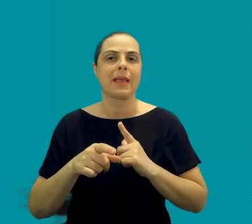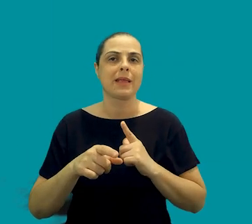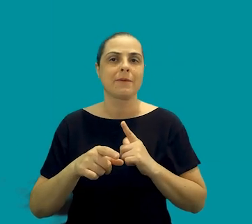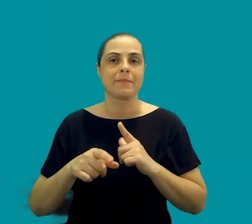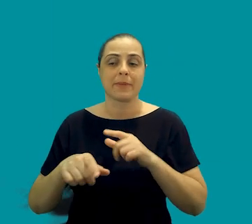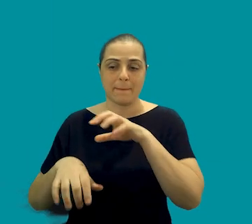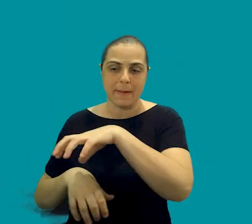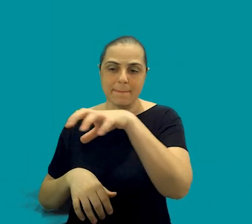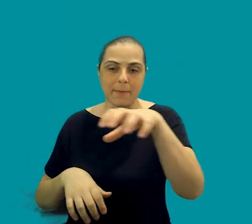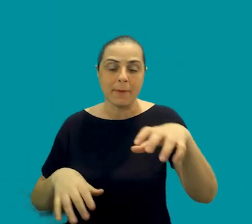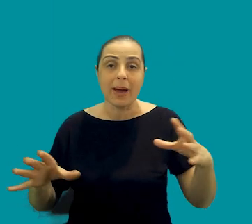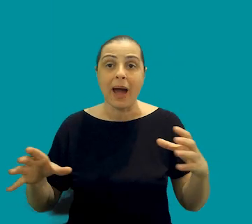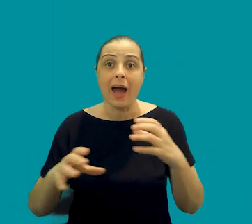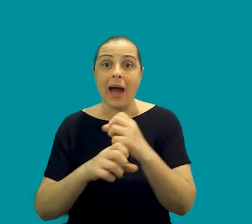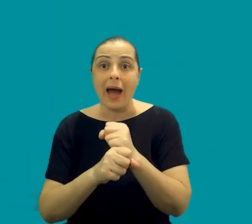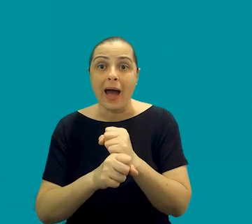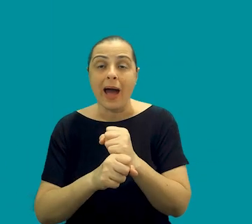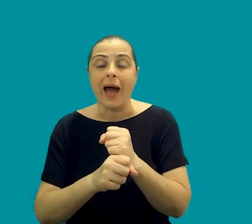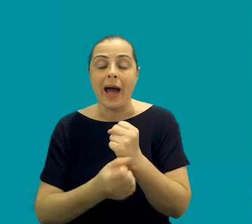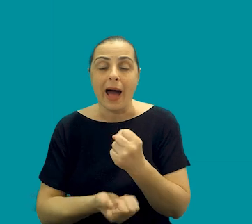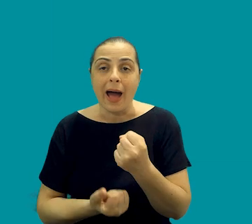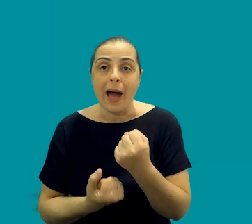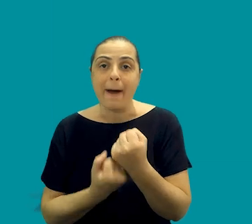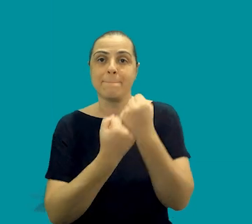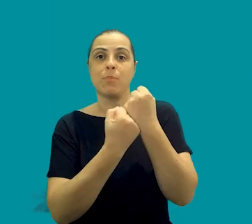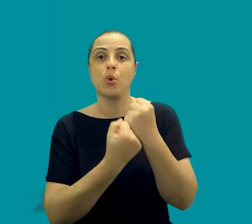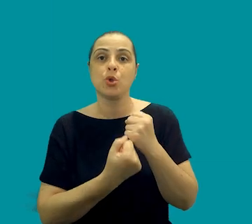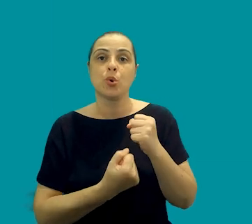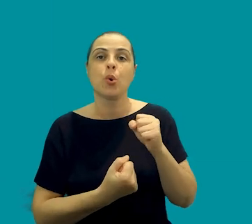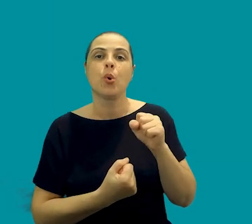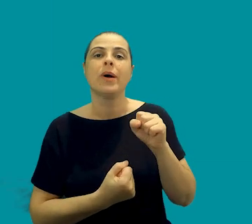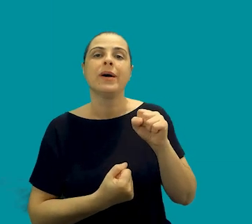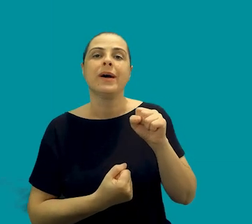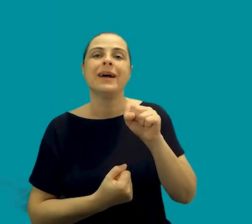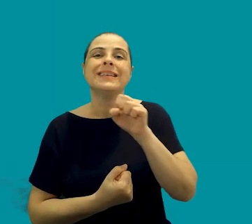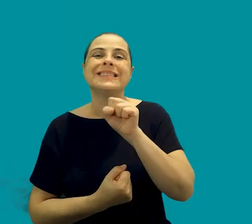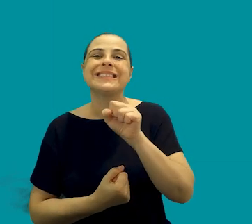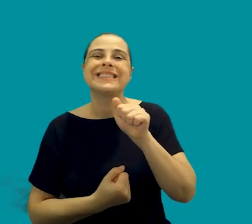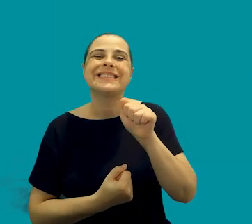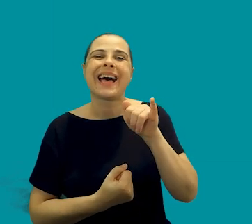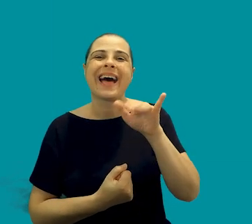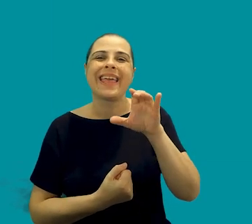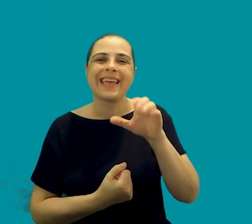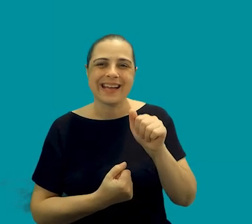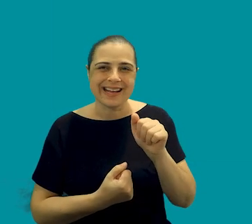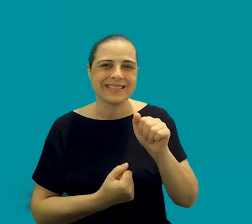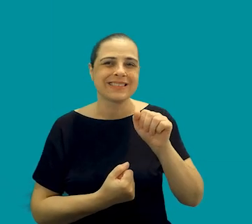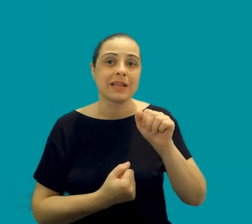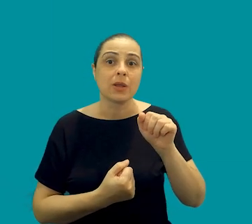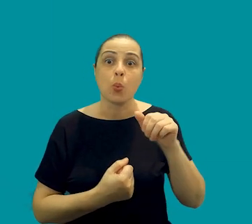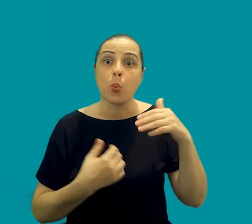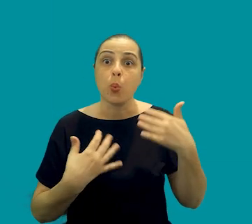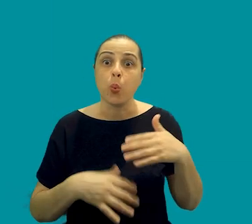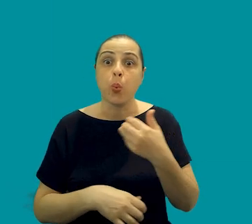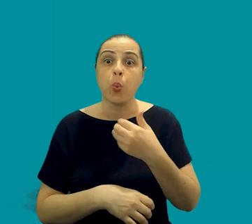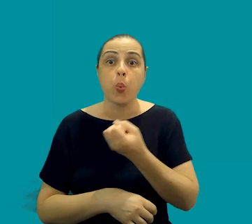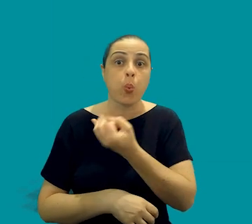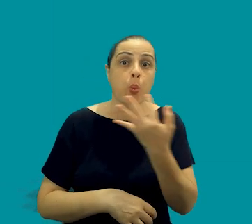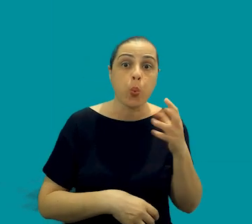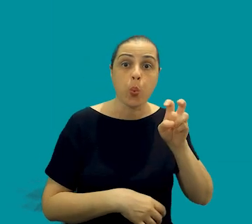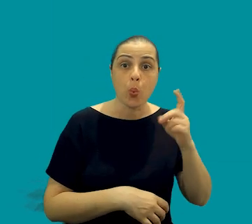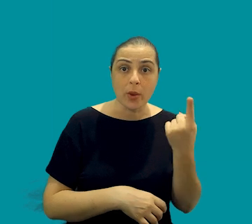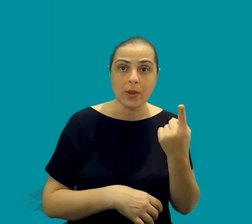de 51 SAICAs ao longo desses projetos, então, muitas instituições que estão participando desde a primeira edição